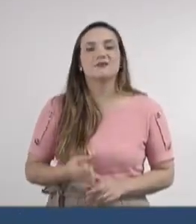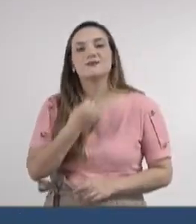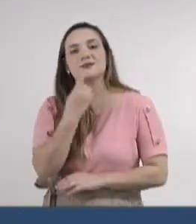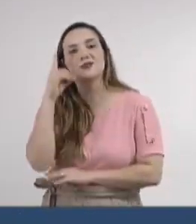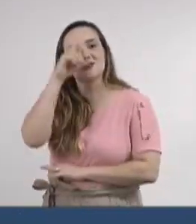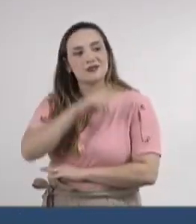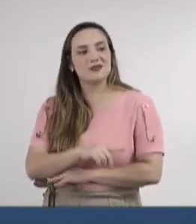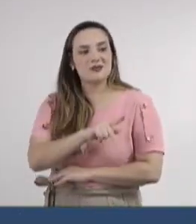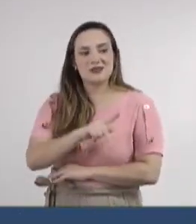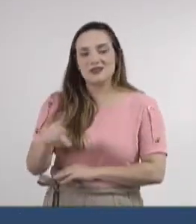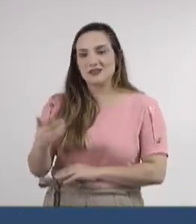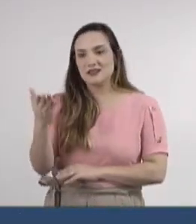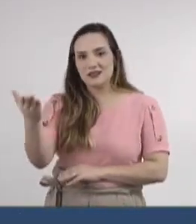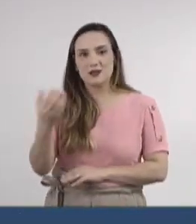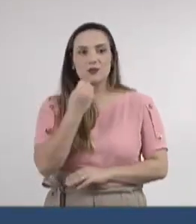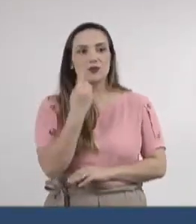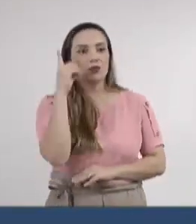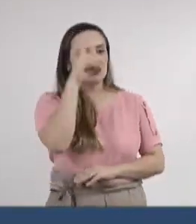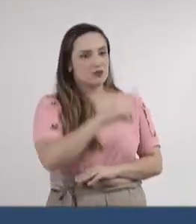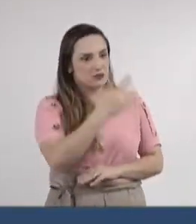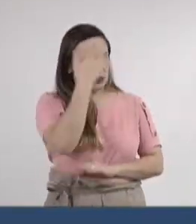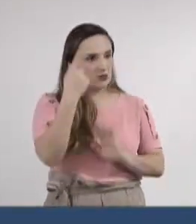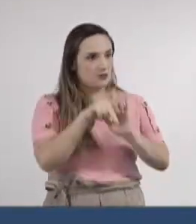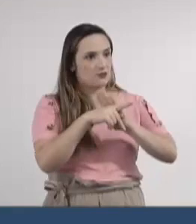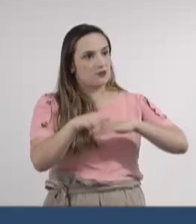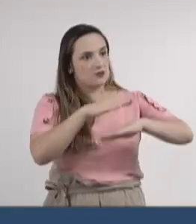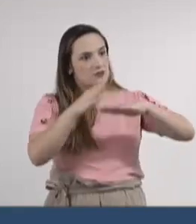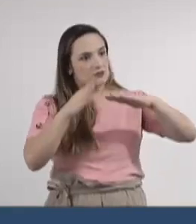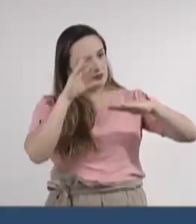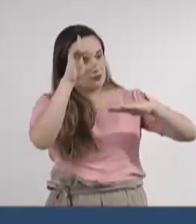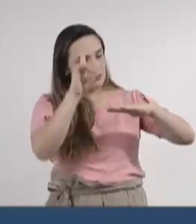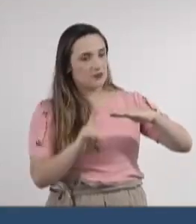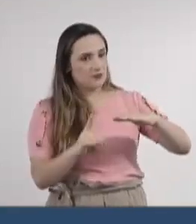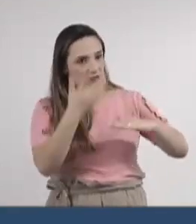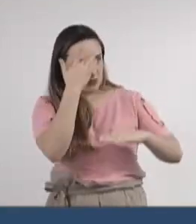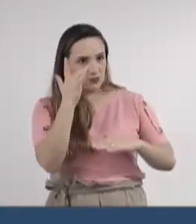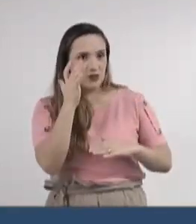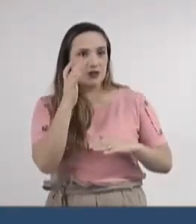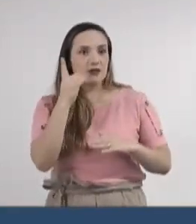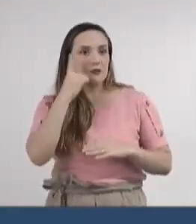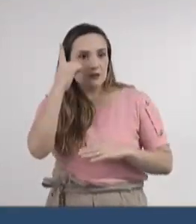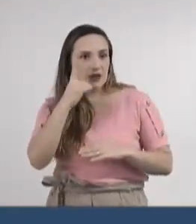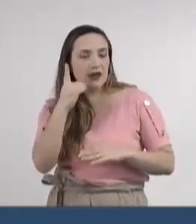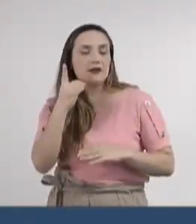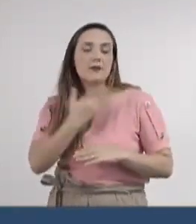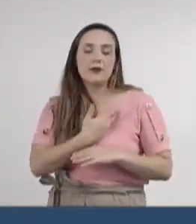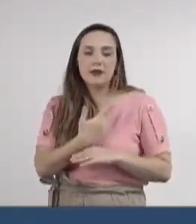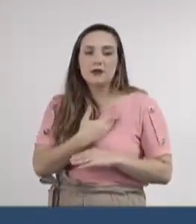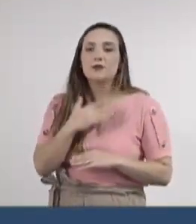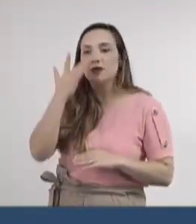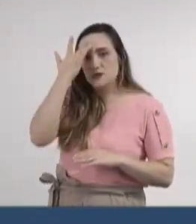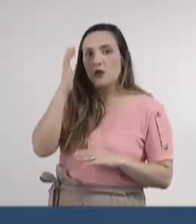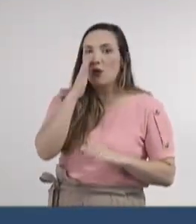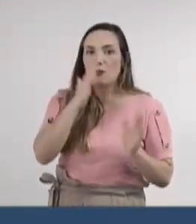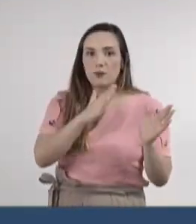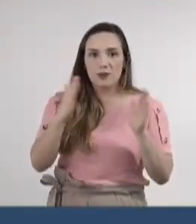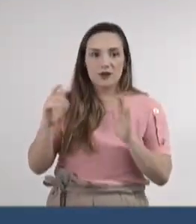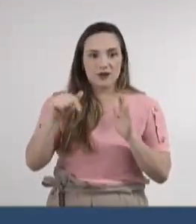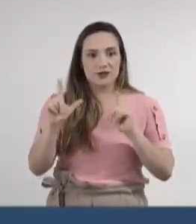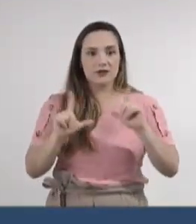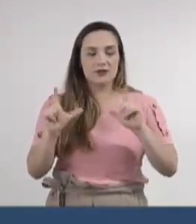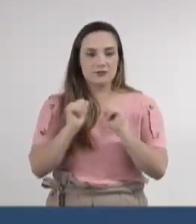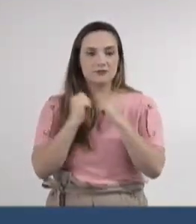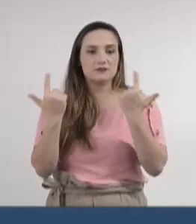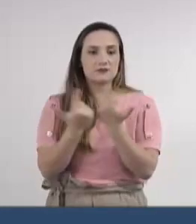Bom dia, presidente, membros da mesa diretora, colegas parlamentares, o público que nos acompanha pela TV Assembleia. Trago aqui hoje